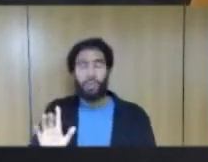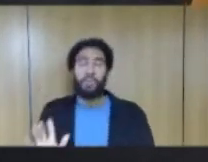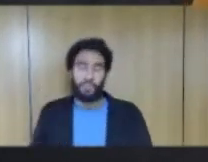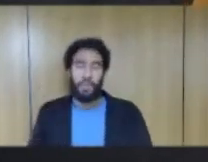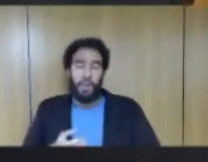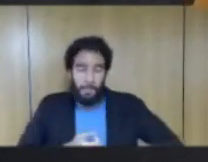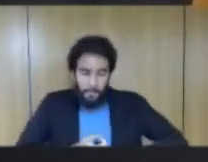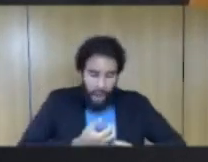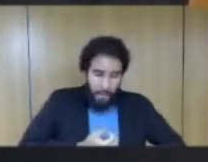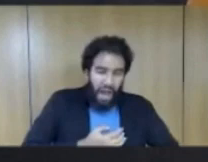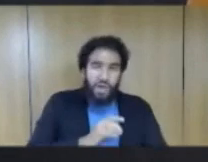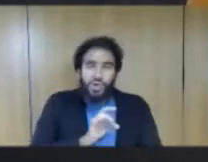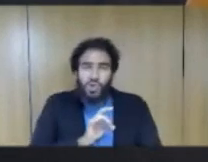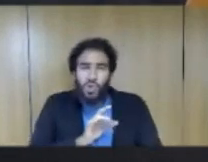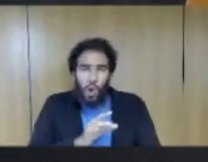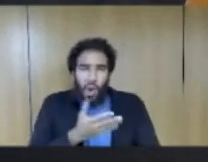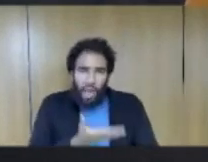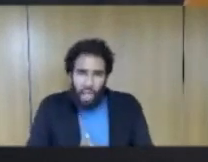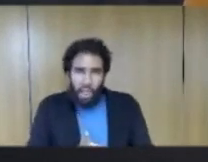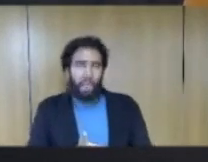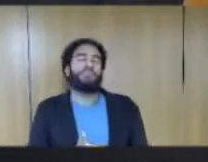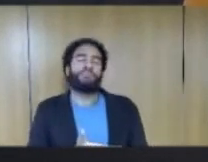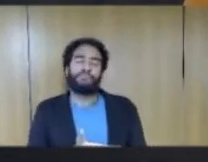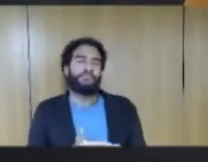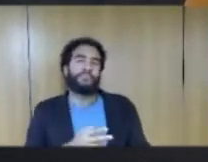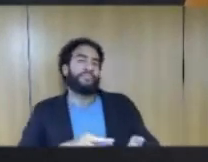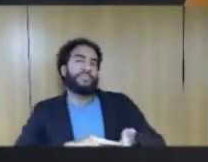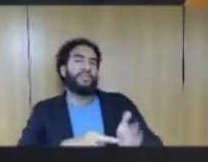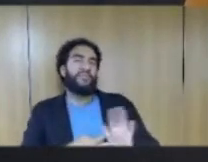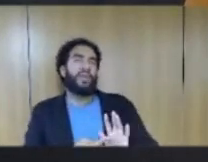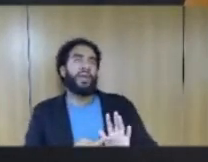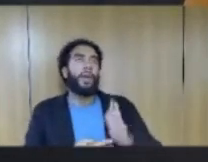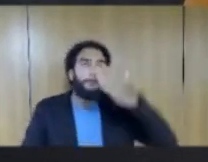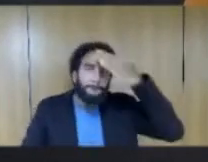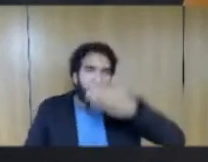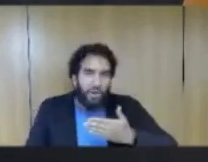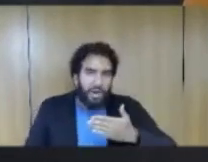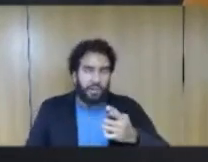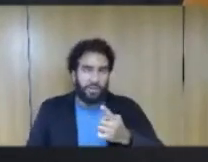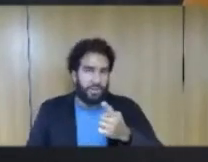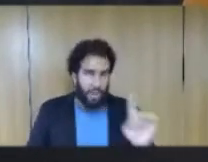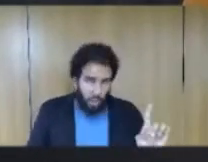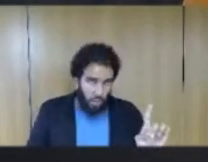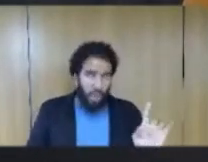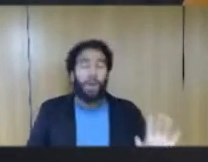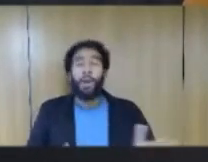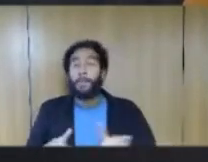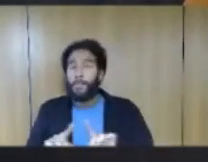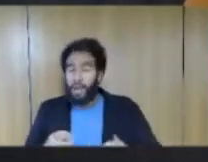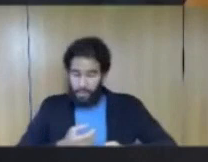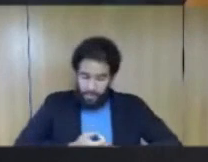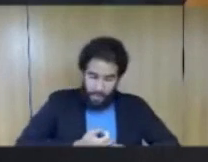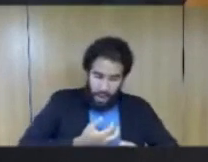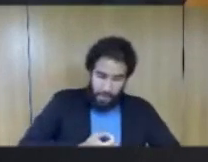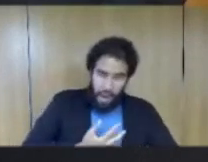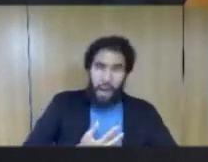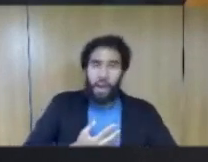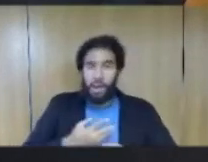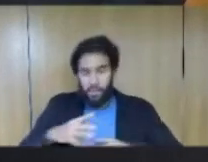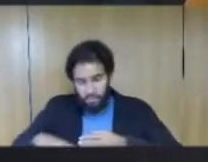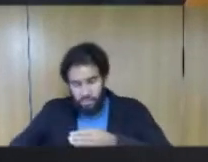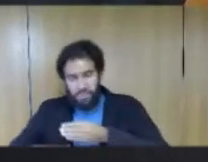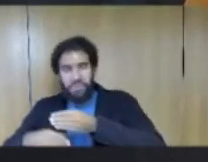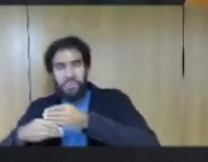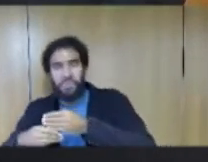premiada sozinha não constitui meio de prova Suficiente sim mas a delação premiada se